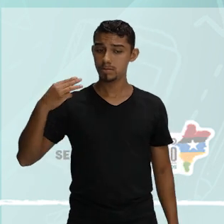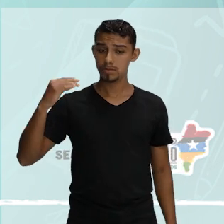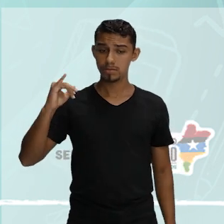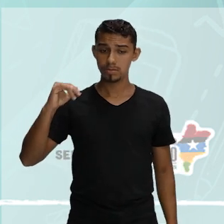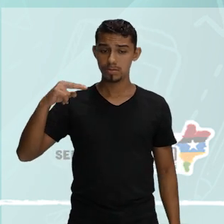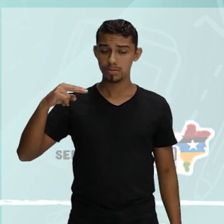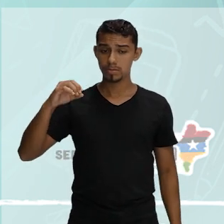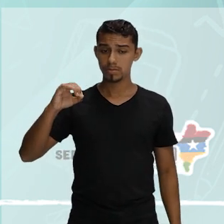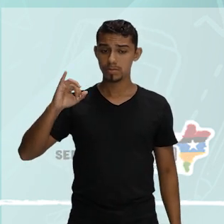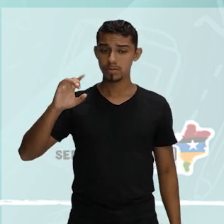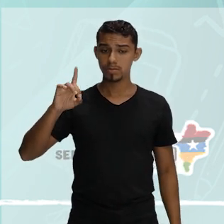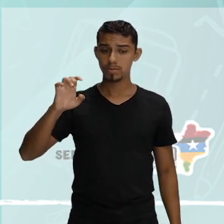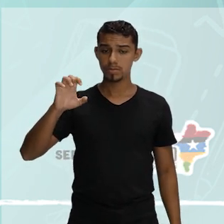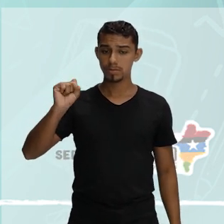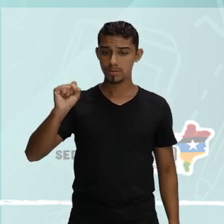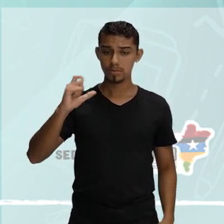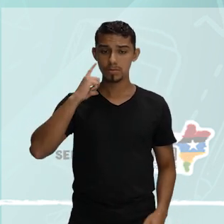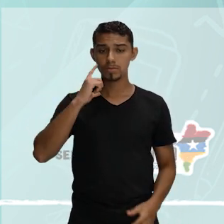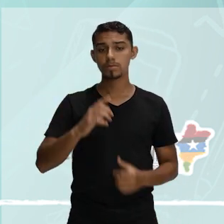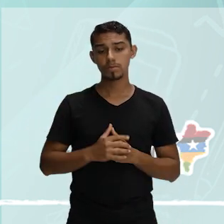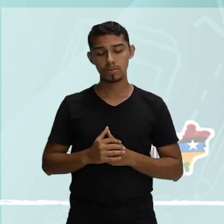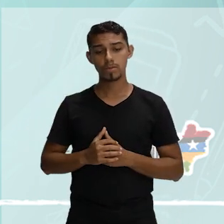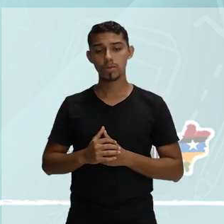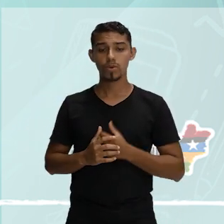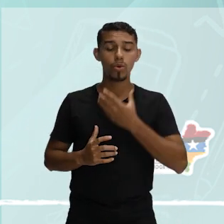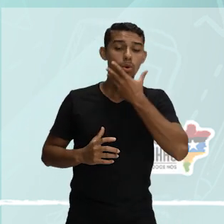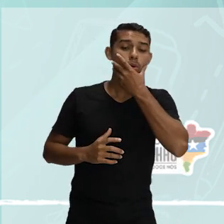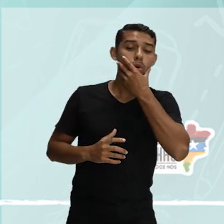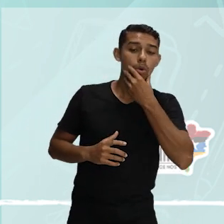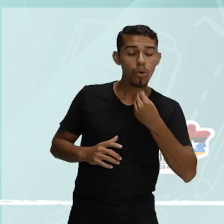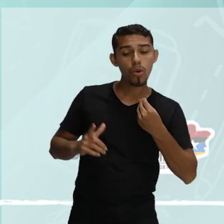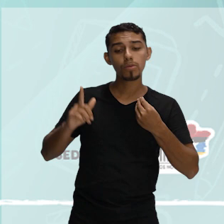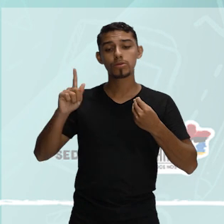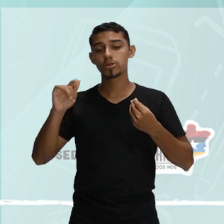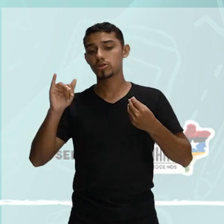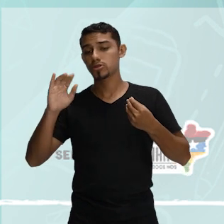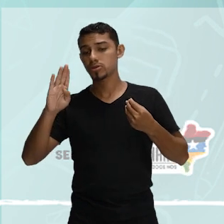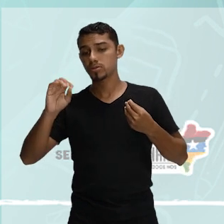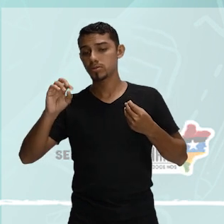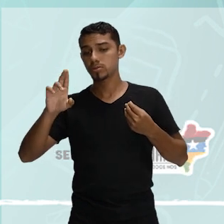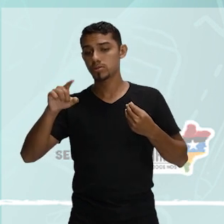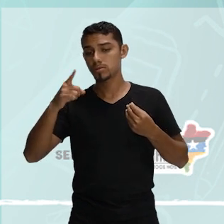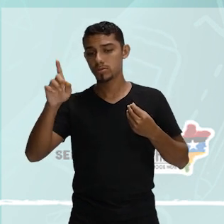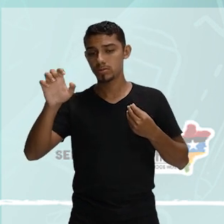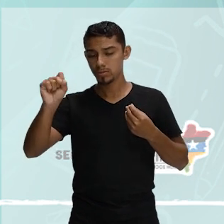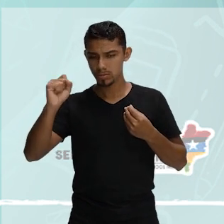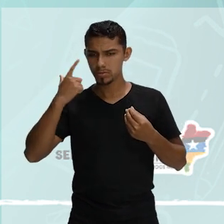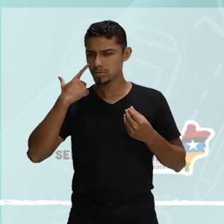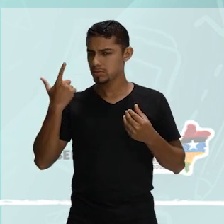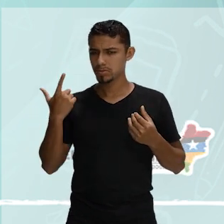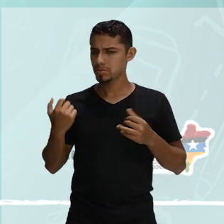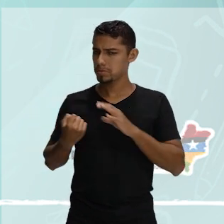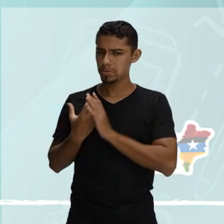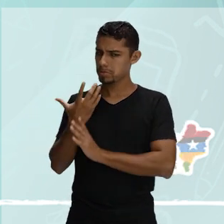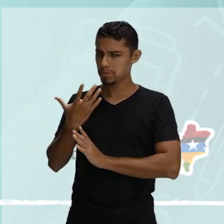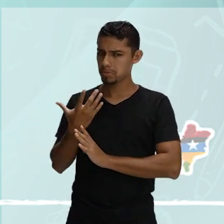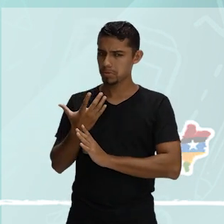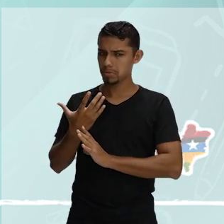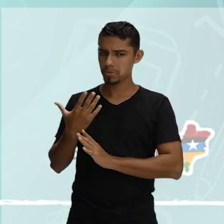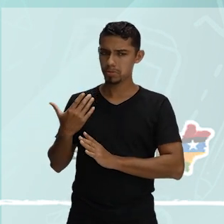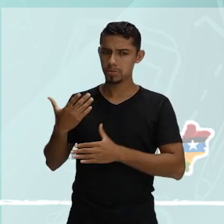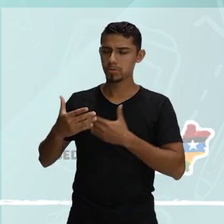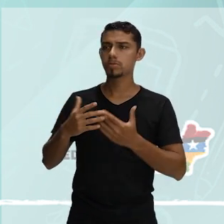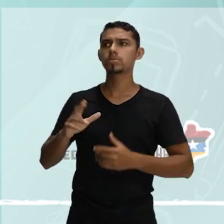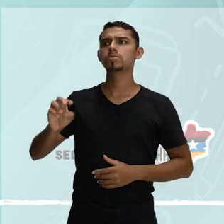gibões, que é Holobatide, não possuem ancestral comum. Vamos lá. Quem são